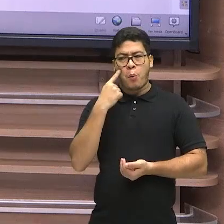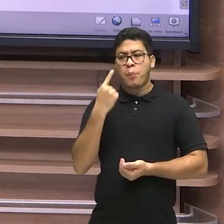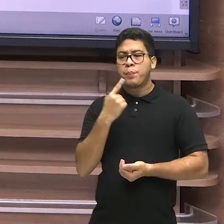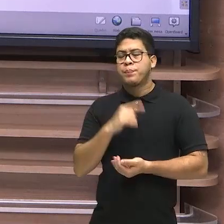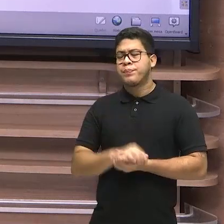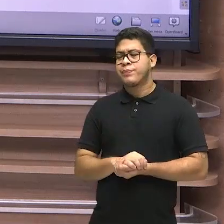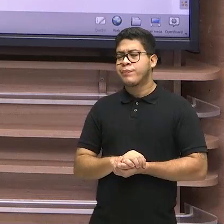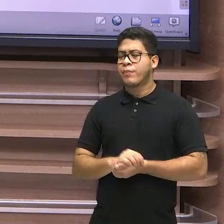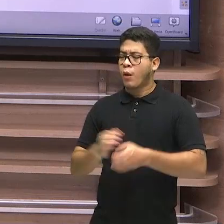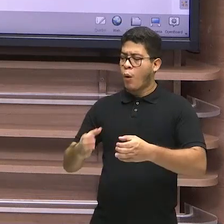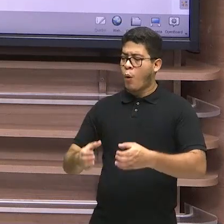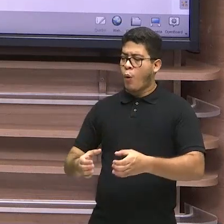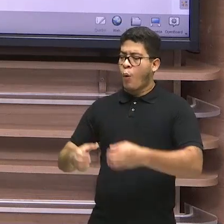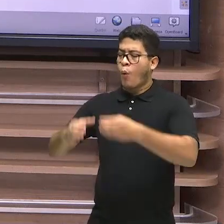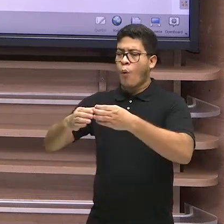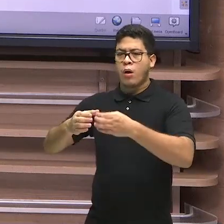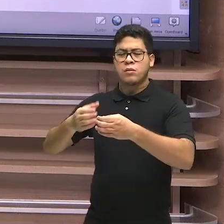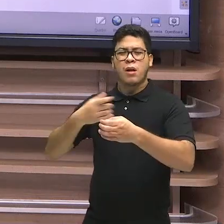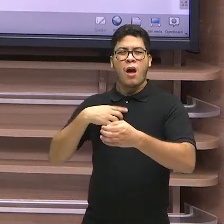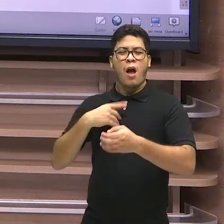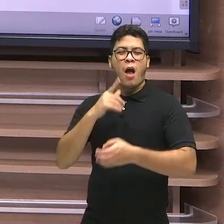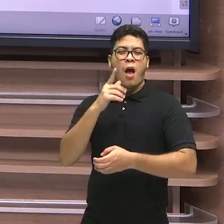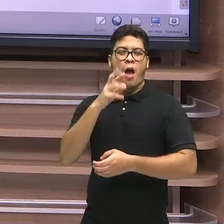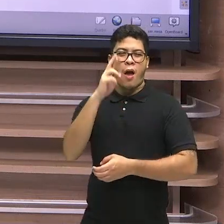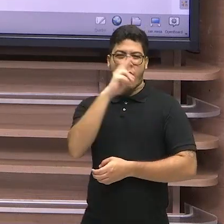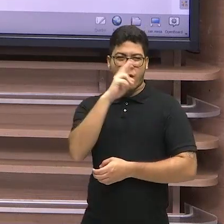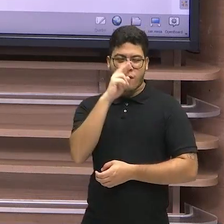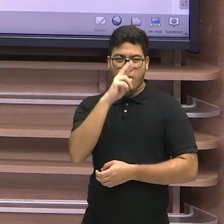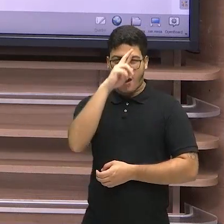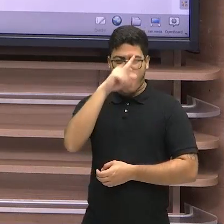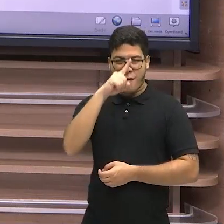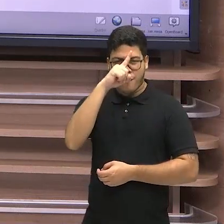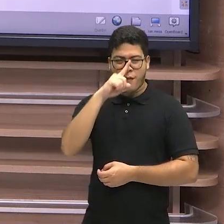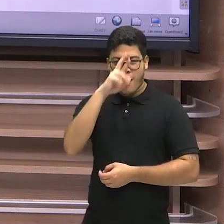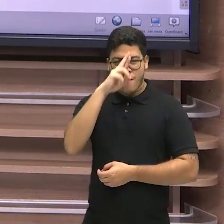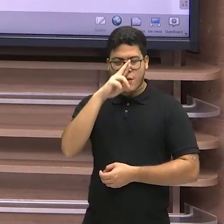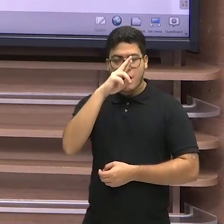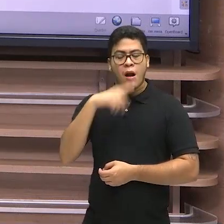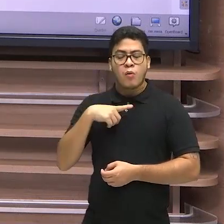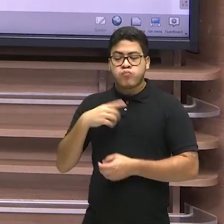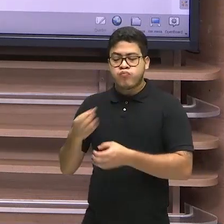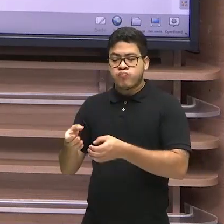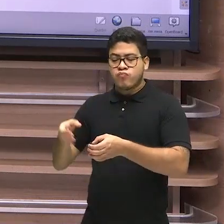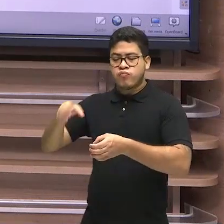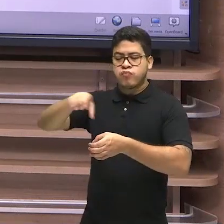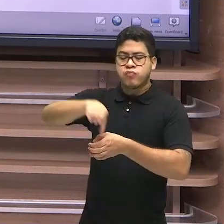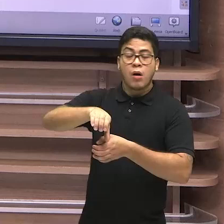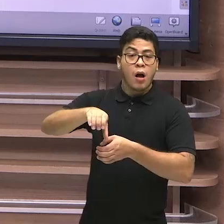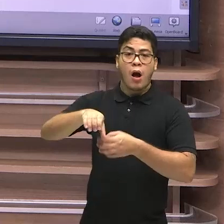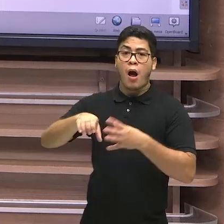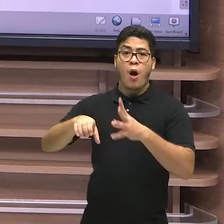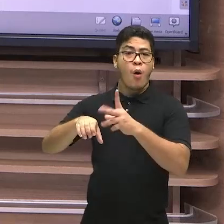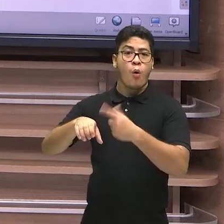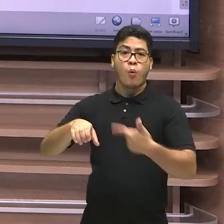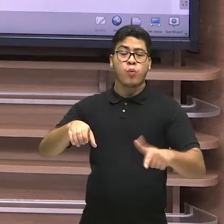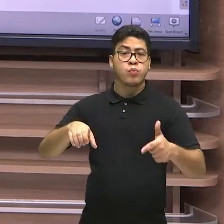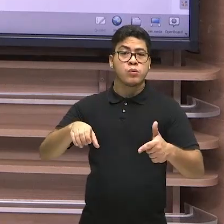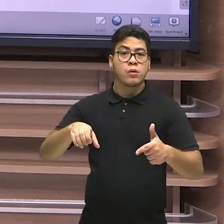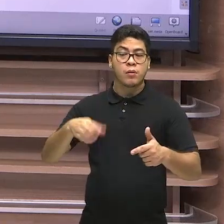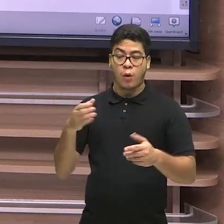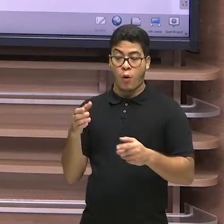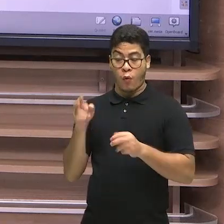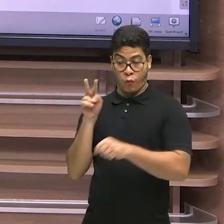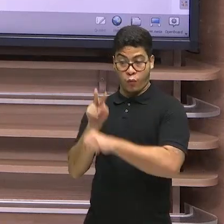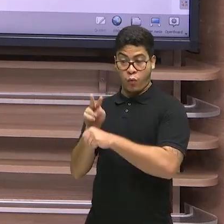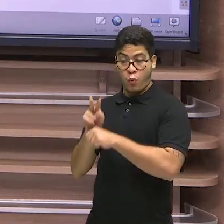embalagem ali, ela pode servir de, posso usar como estojo, esse material aqui, essa embalagem eu posso